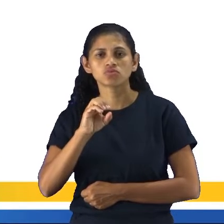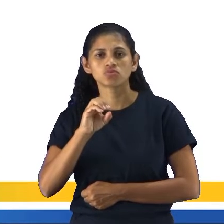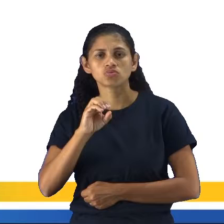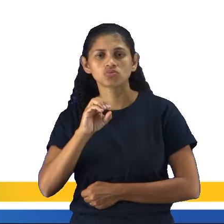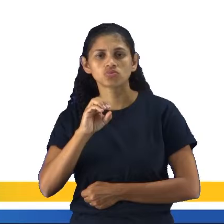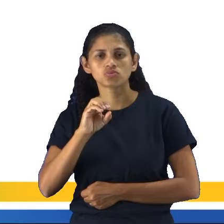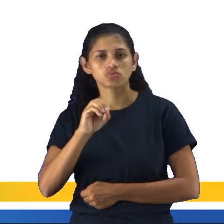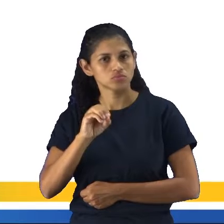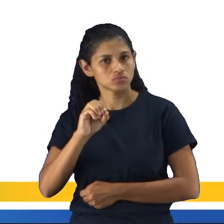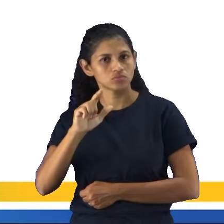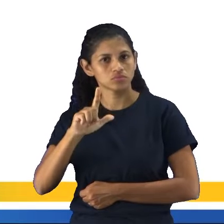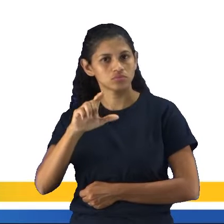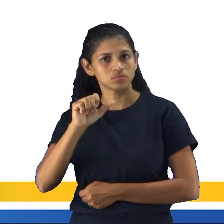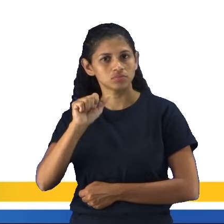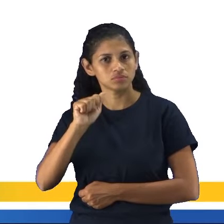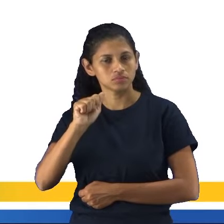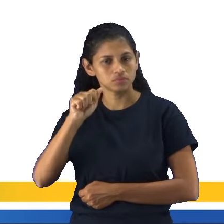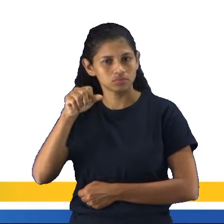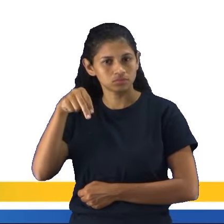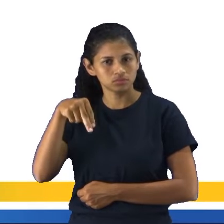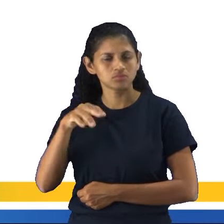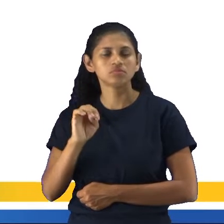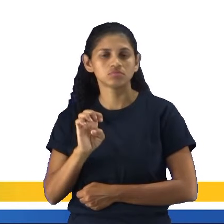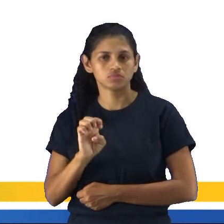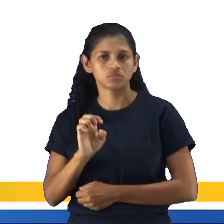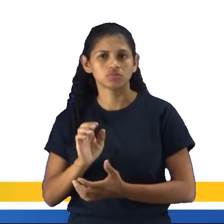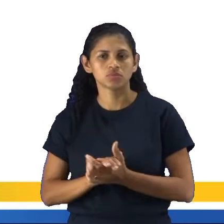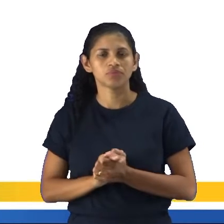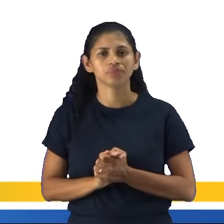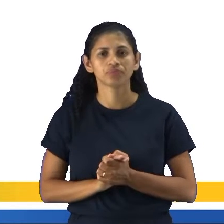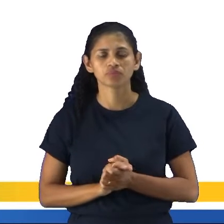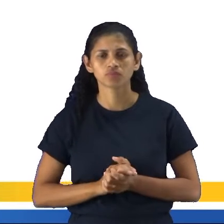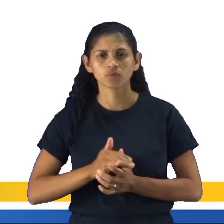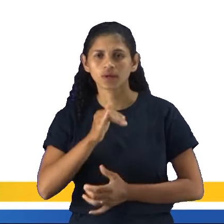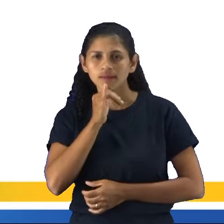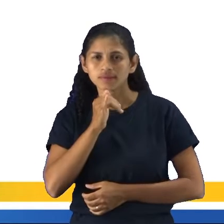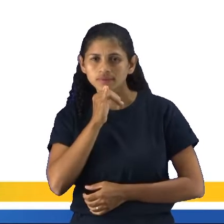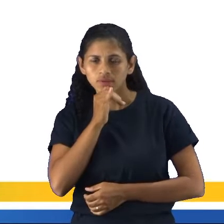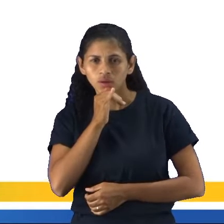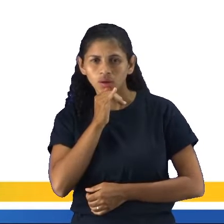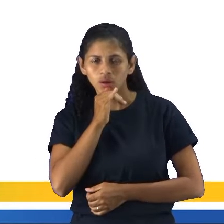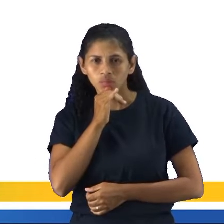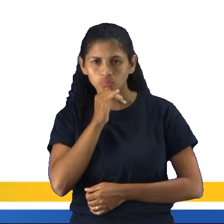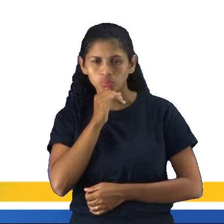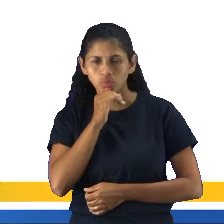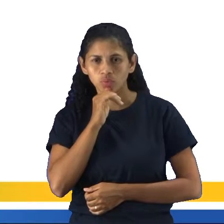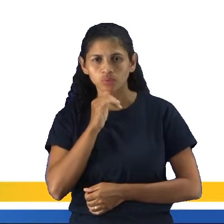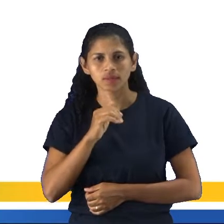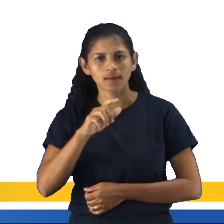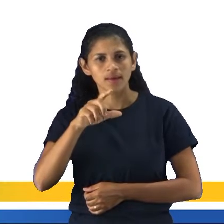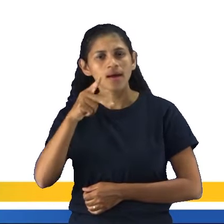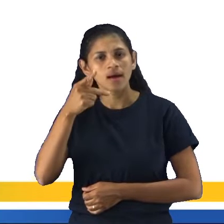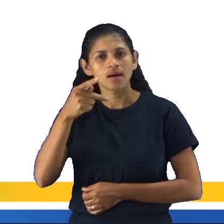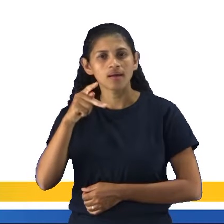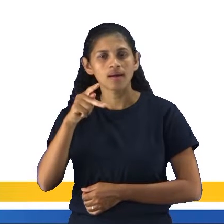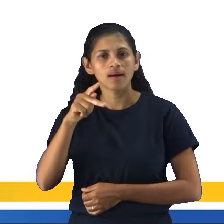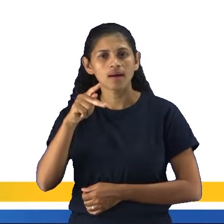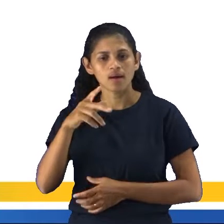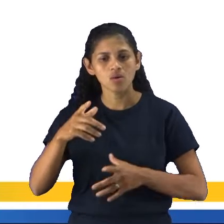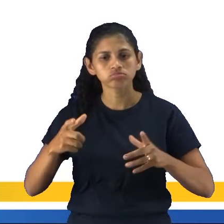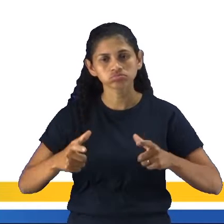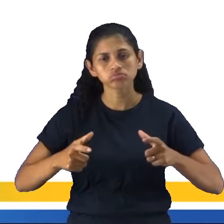Aí, por exemplo, nós temos os condutores. Uma panela, por exemplo, que a gente faz o nosso alimento, né? Aí temos as